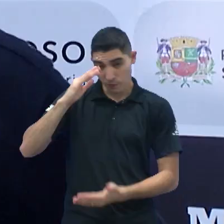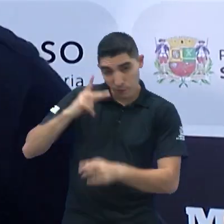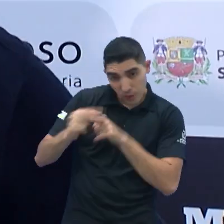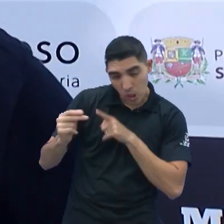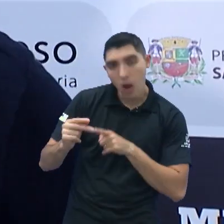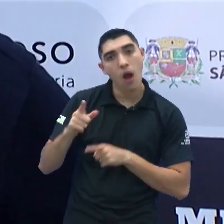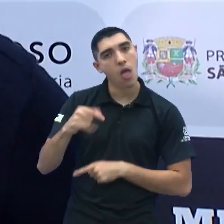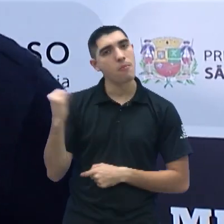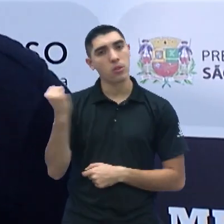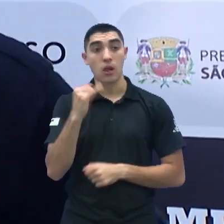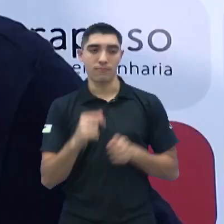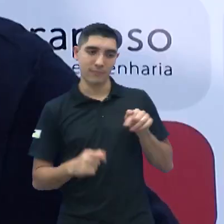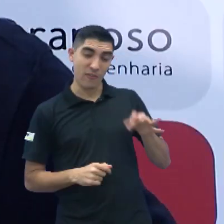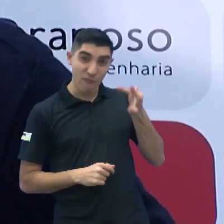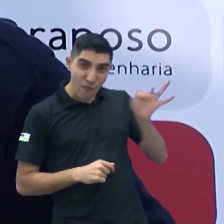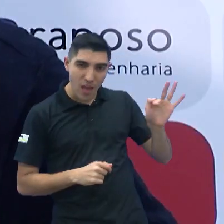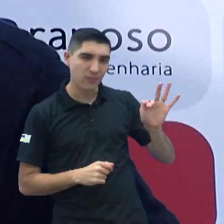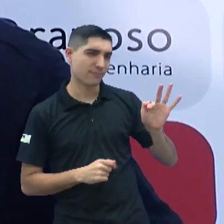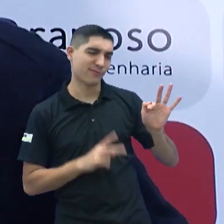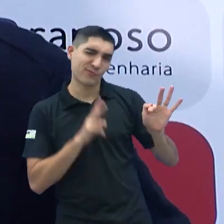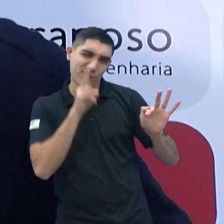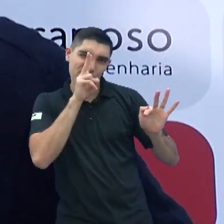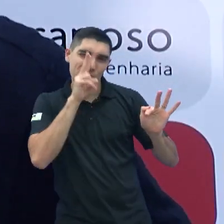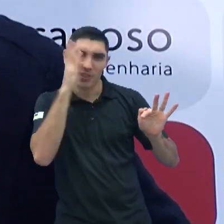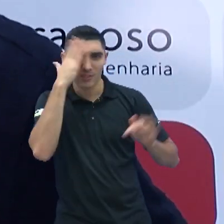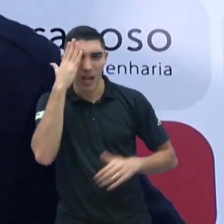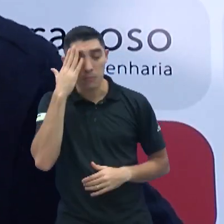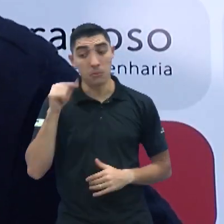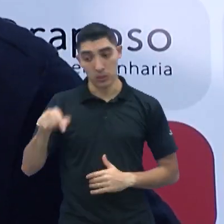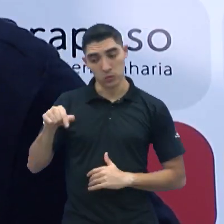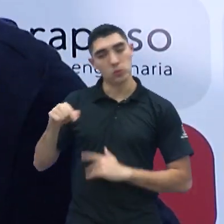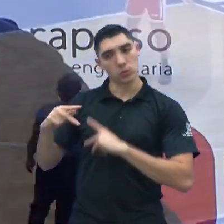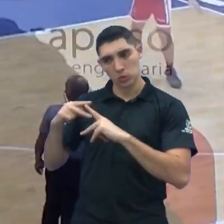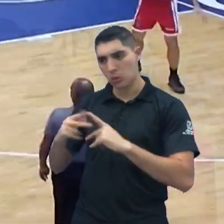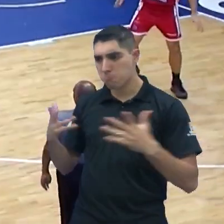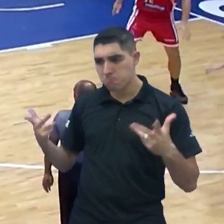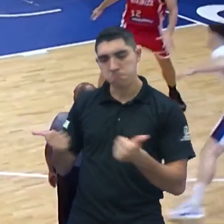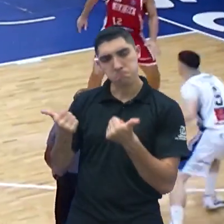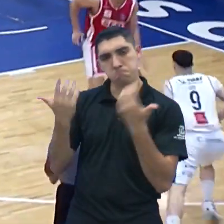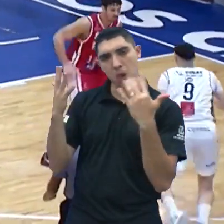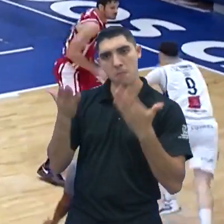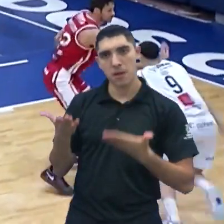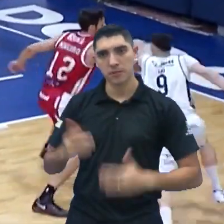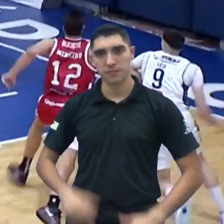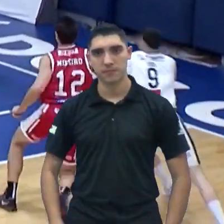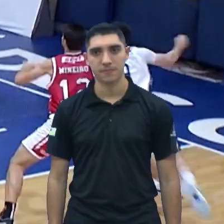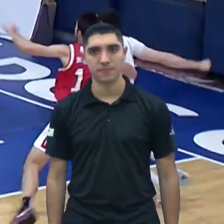é lógico que Franca é sempre Franca, né? O time foi muito bem como um todo, então a equipe está toda de parabéns.